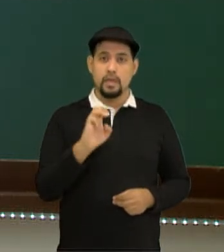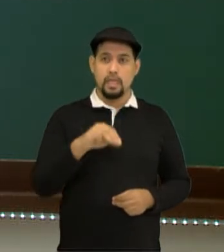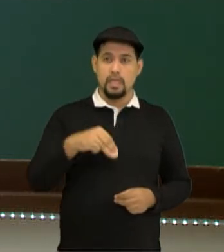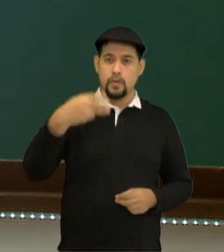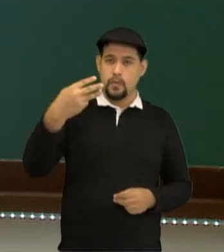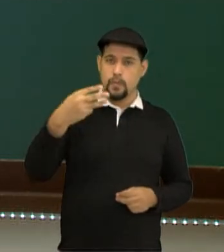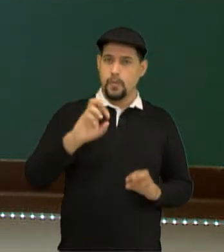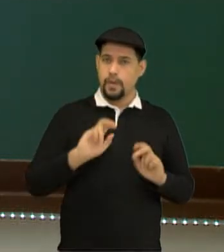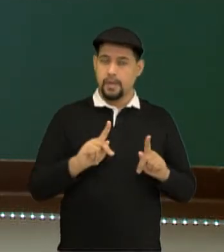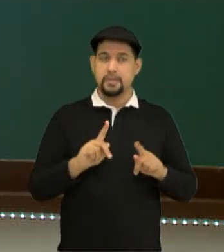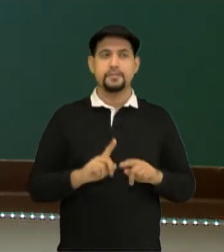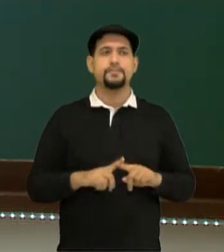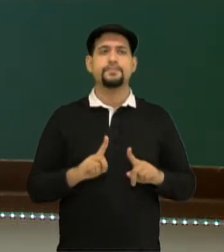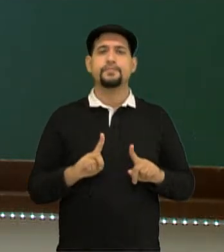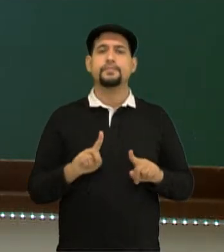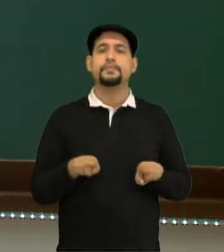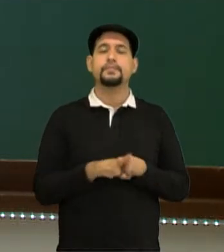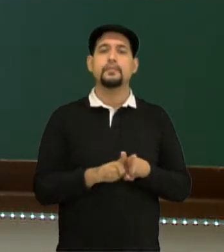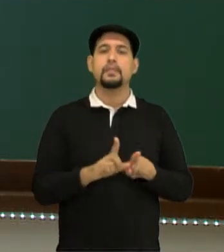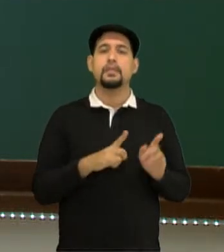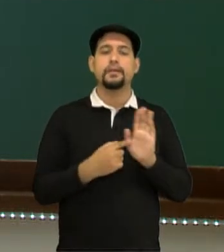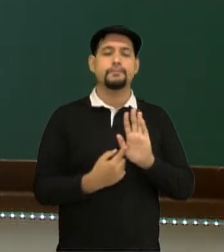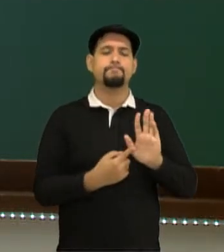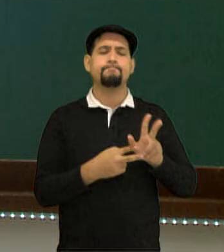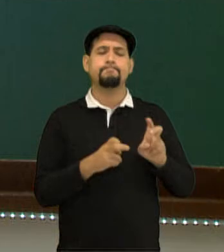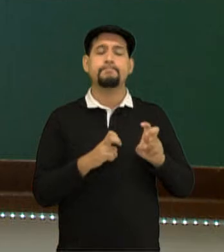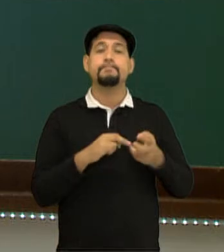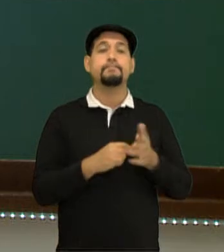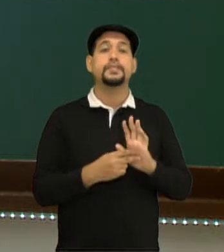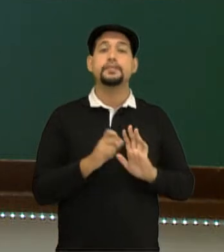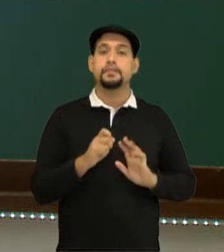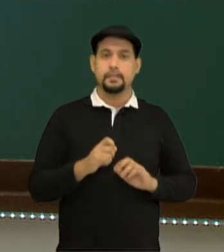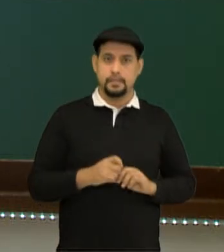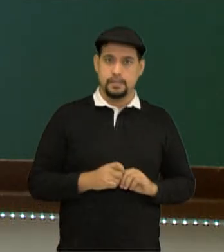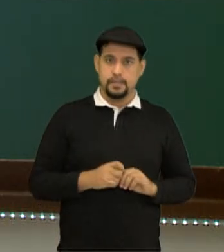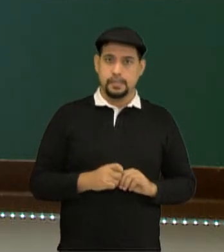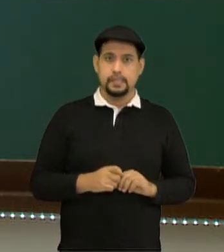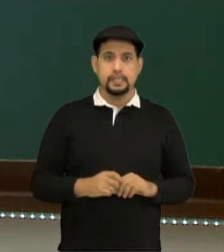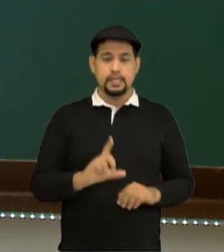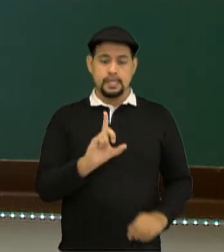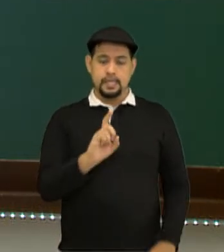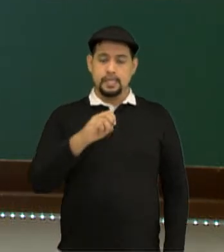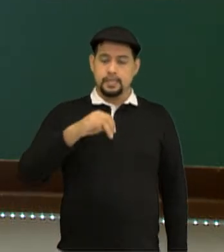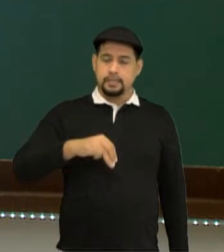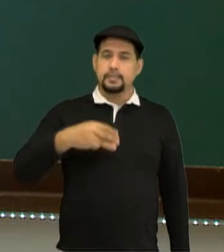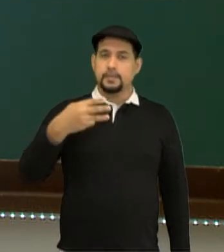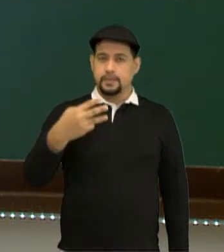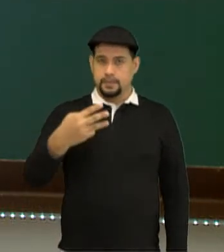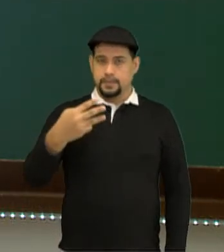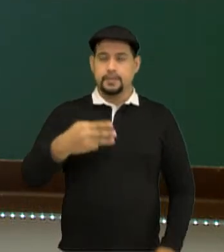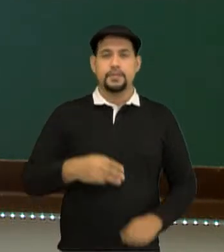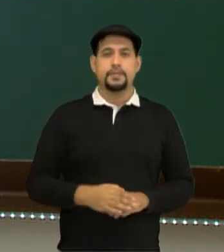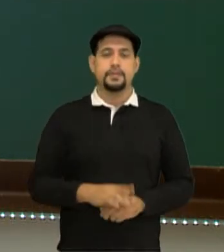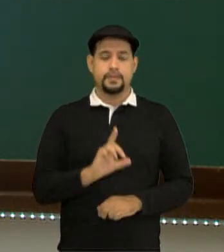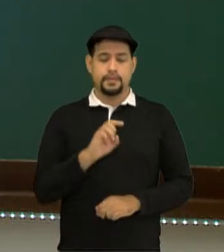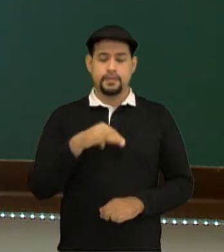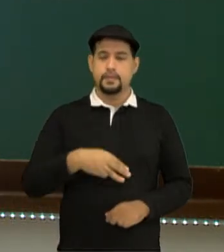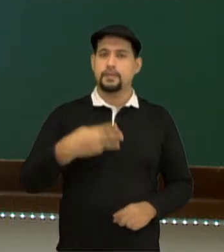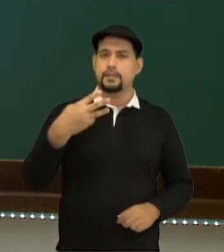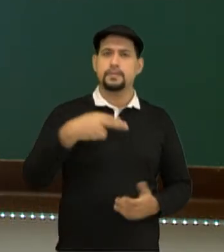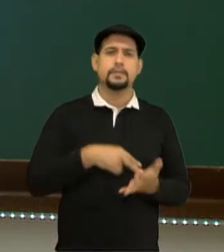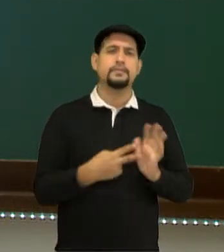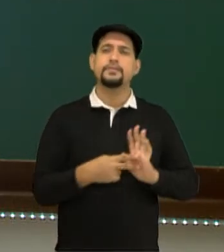cúbicos. Tranquilo? Uma outra unidade que aparece bastante é a questão do decímetro cúbico, né? O decímetro